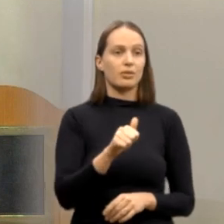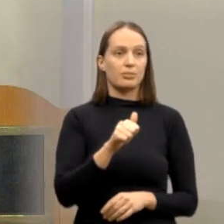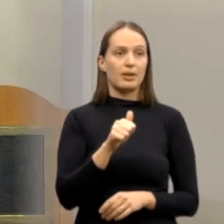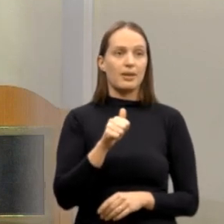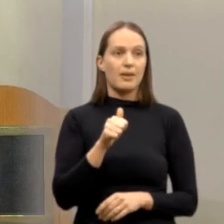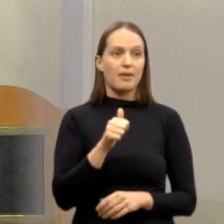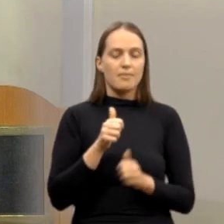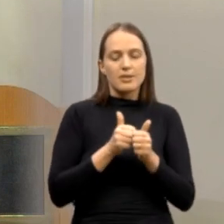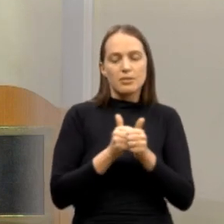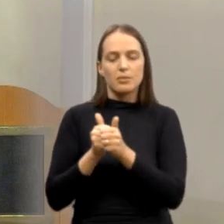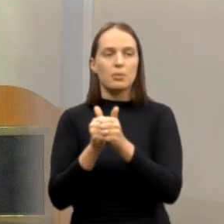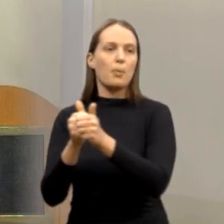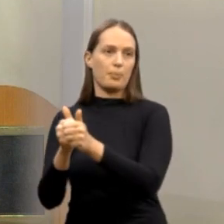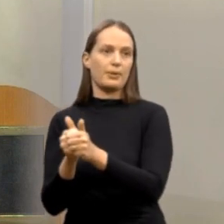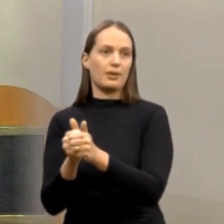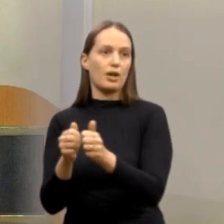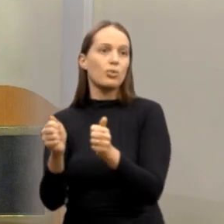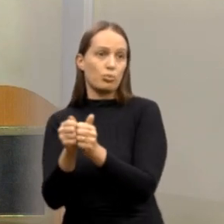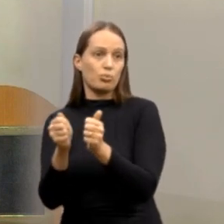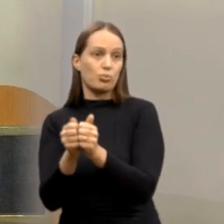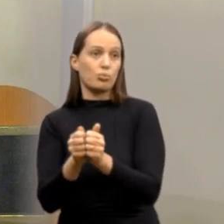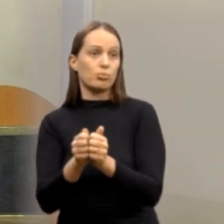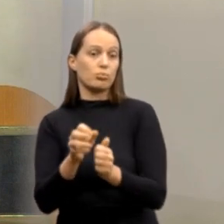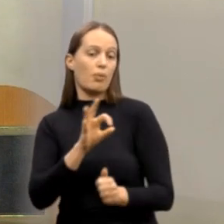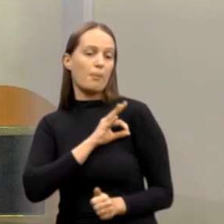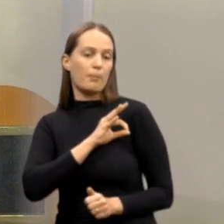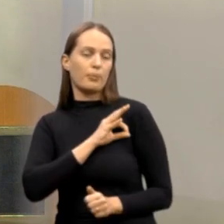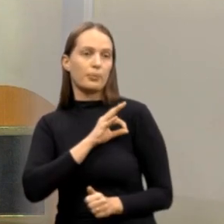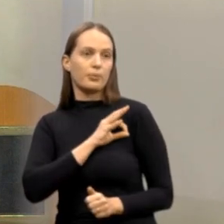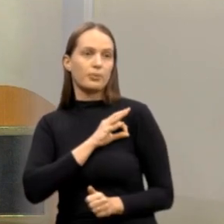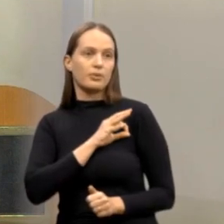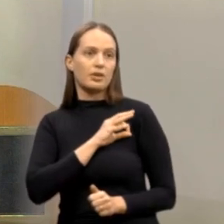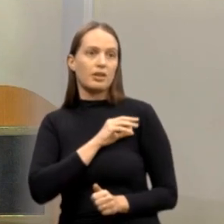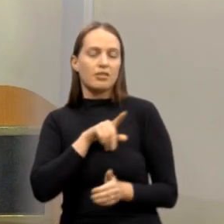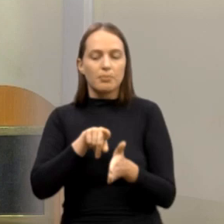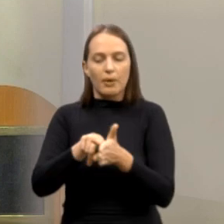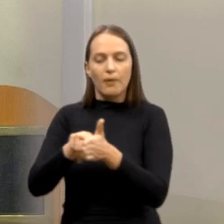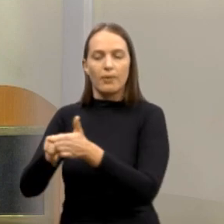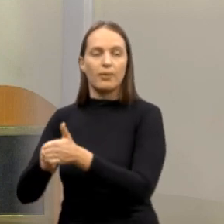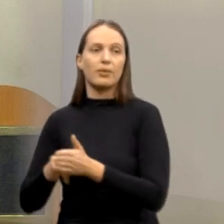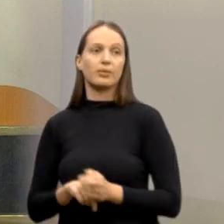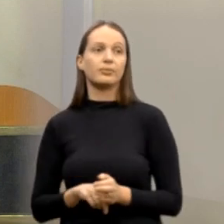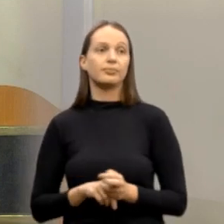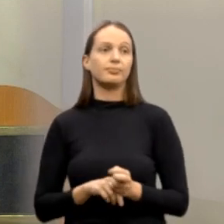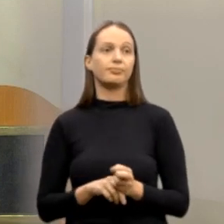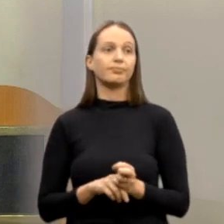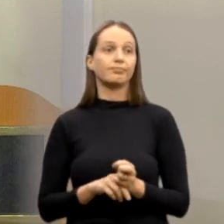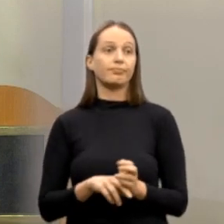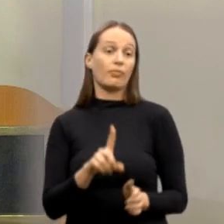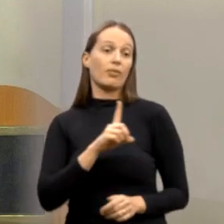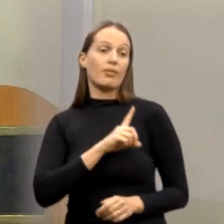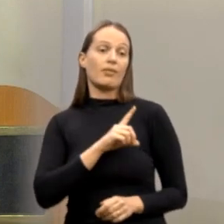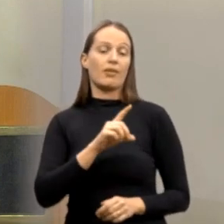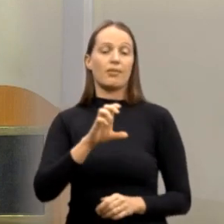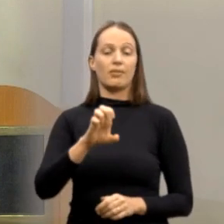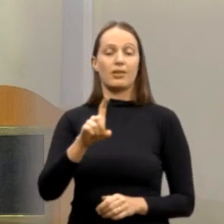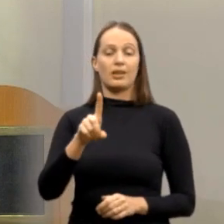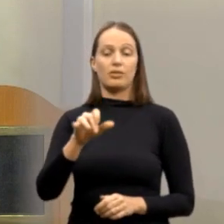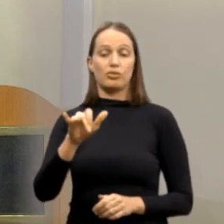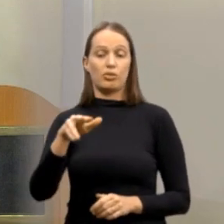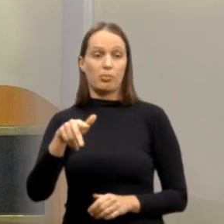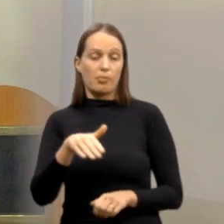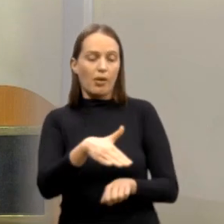inquérito junto às autoridades na última quinta-feira conversamos com o delegado Edmar que disse que está